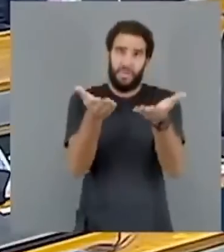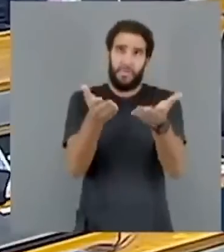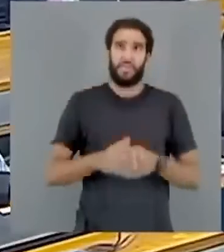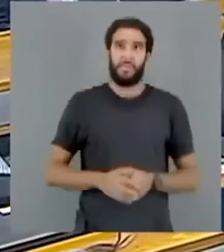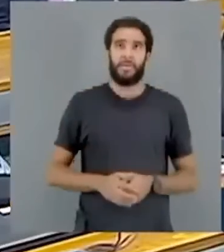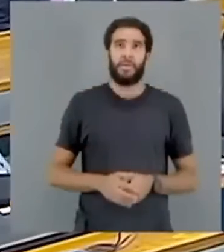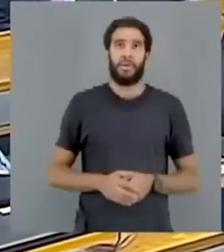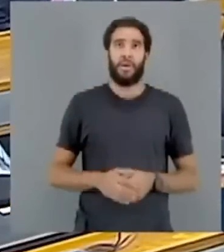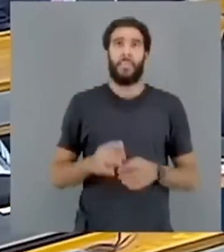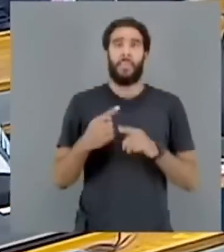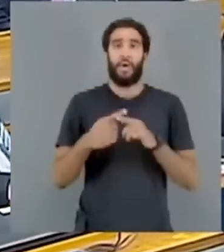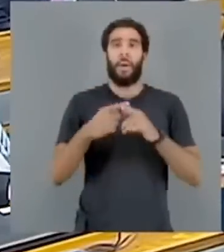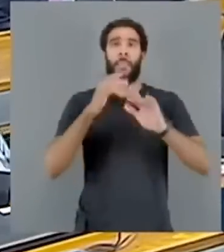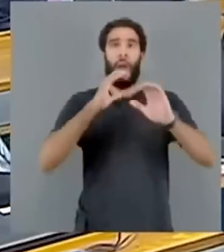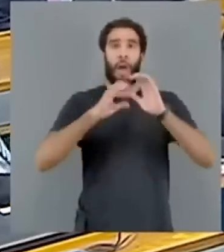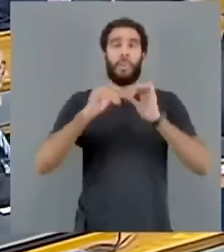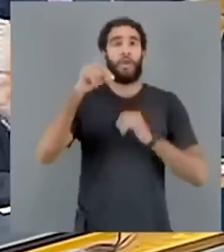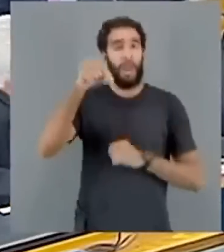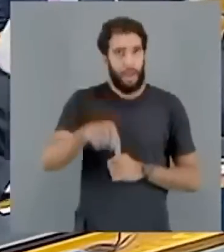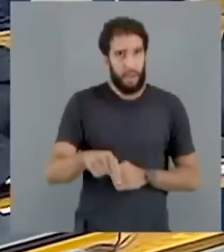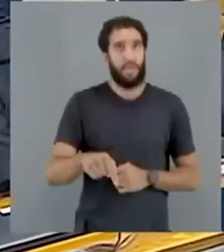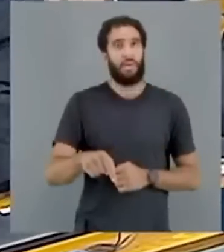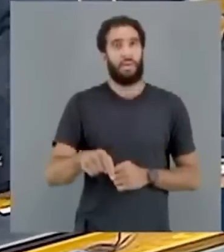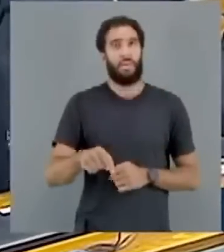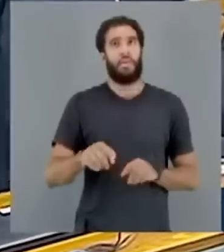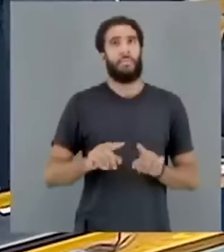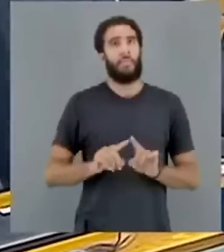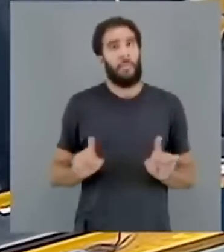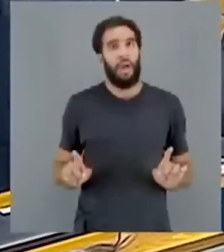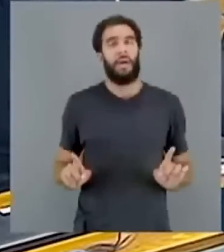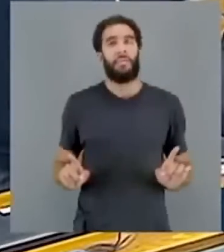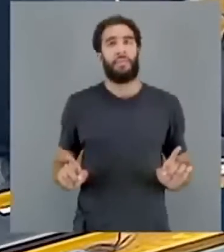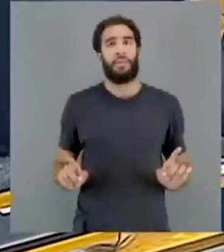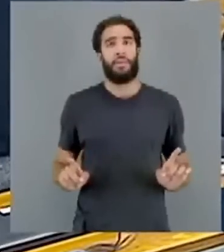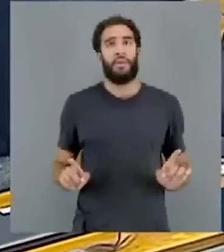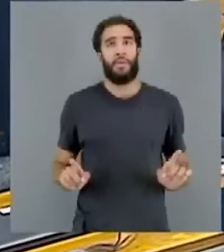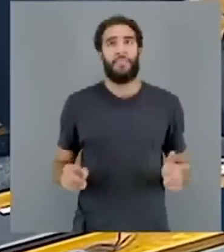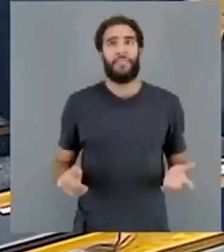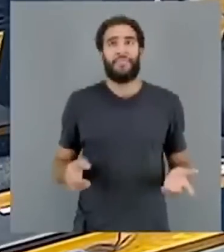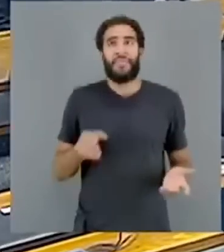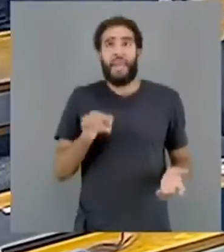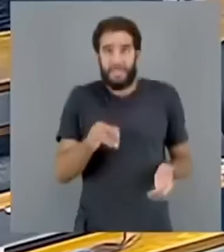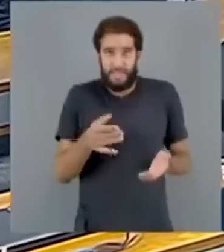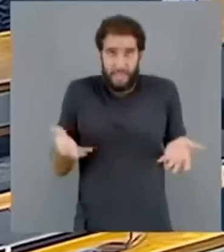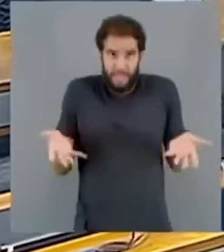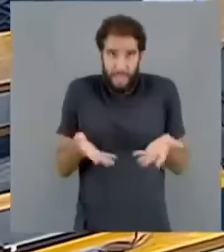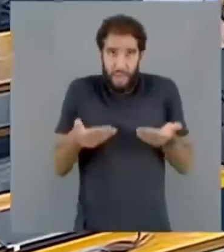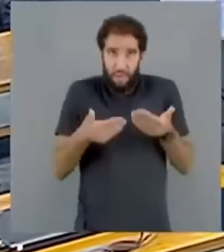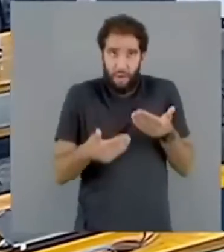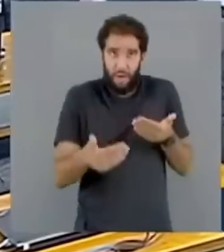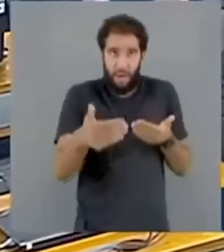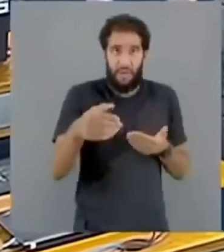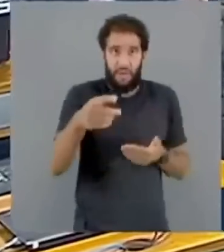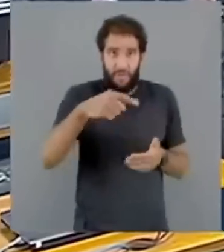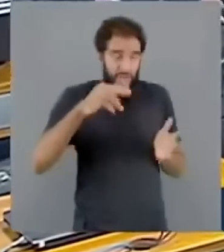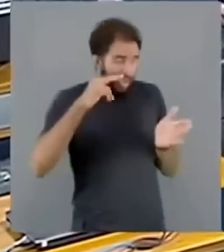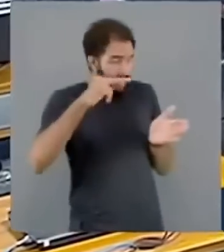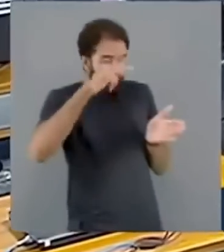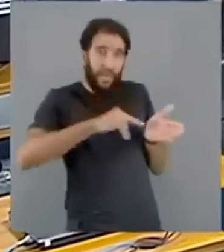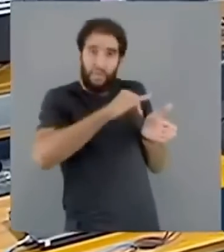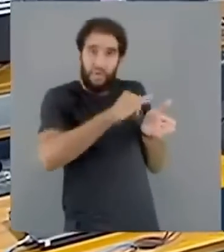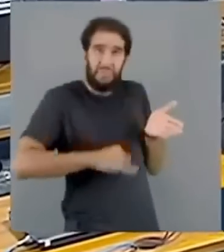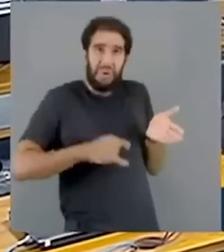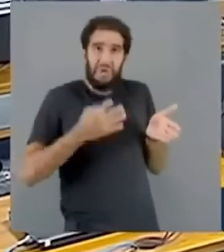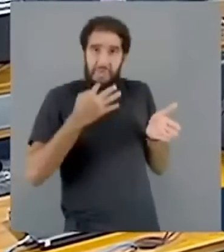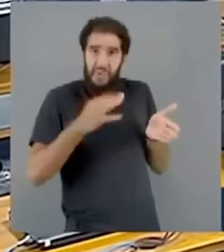Rogério! Para comunicar aqui, mas ao presidente Rodrigo Pacheco. Então eu queria saber se a partir de agora Vossa Excelência não reconhece aqui,